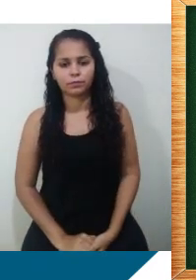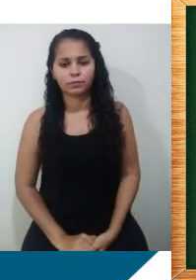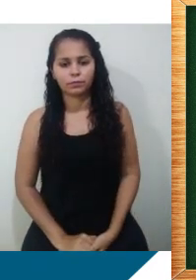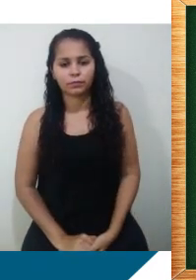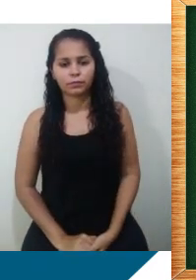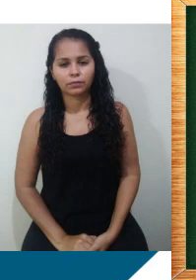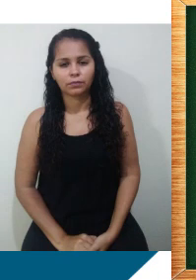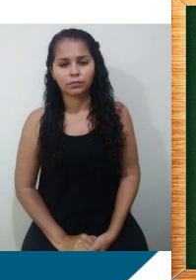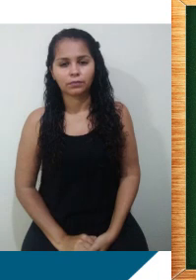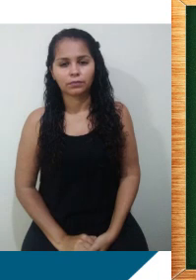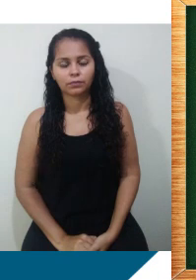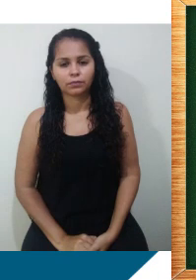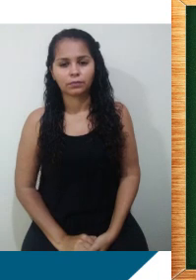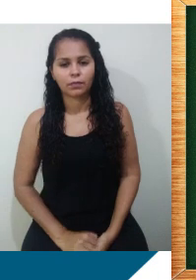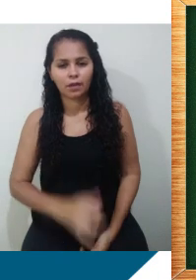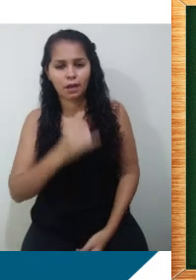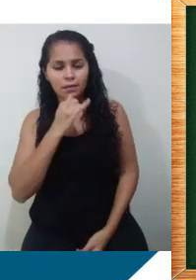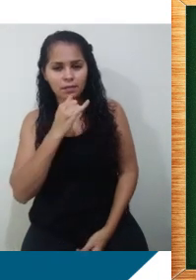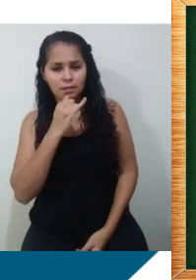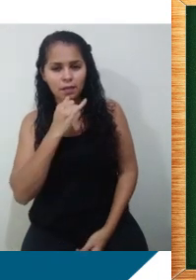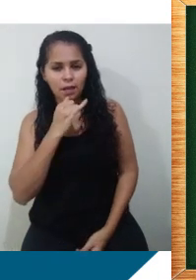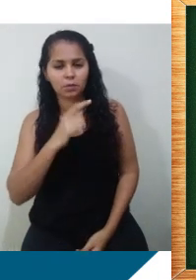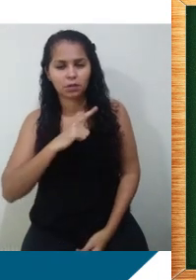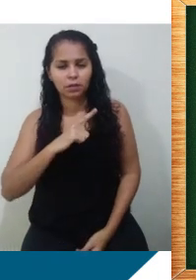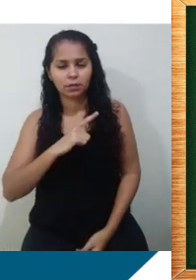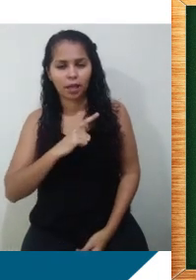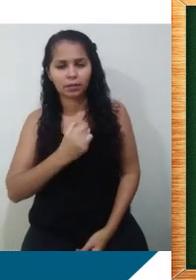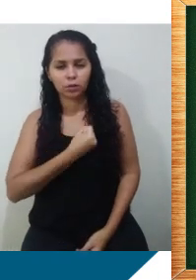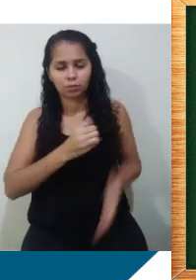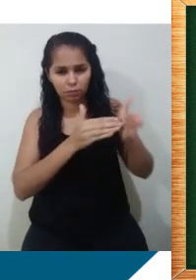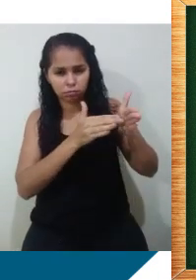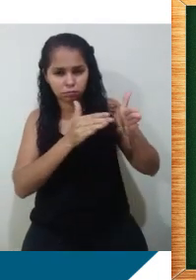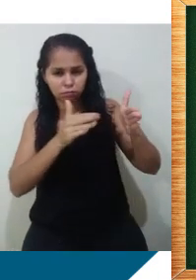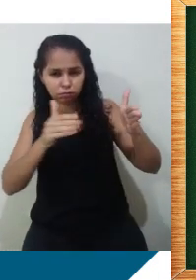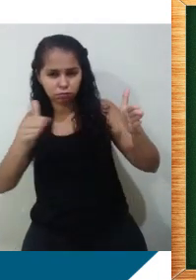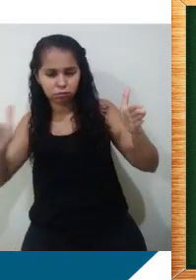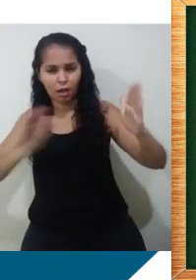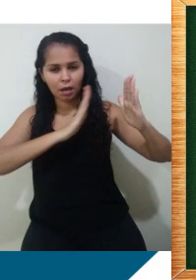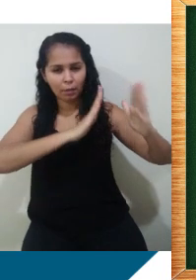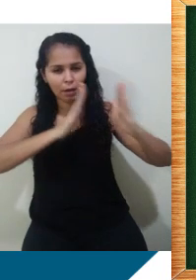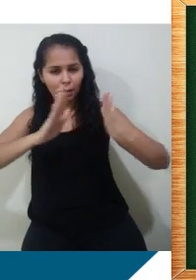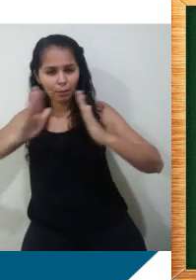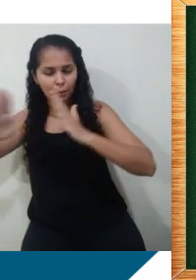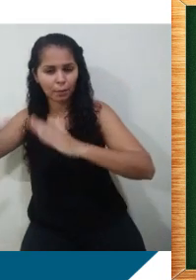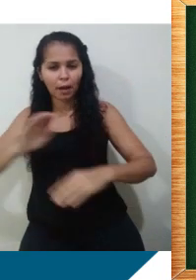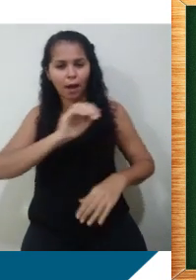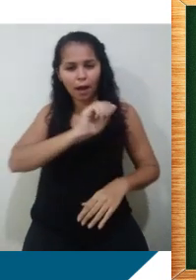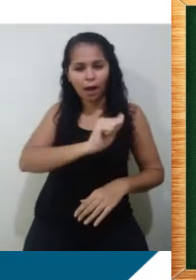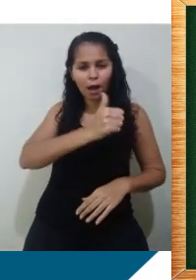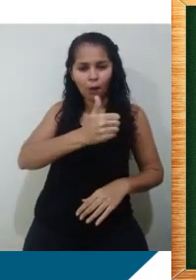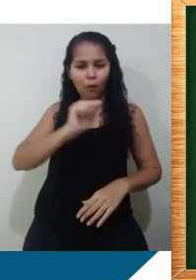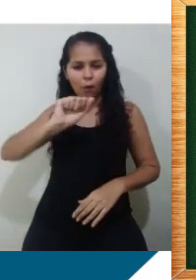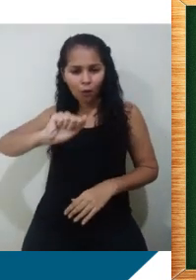Por exemplo, você tem uma sequência de termos em que A1, A2, A3, até um termo